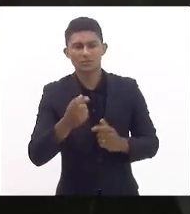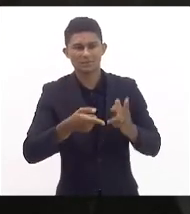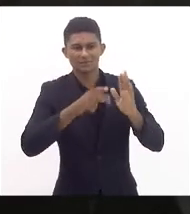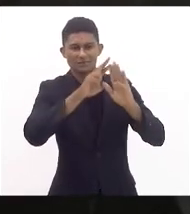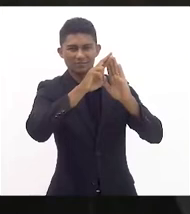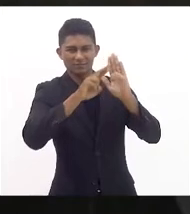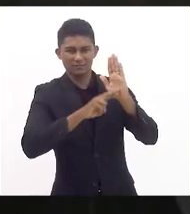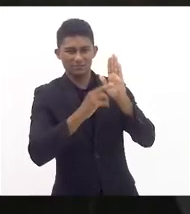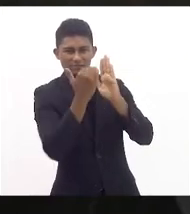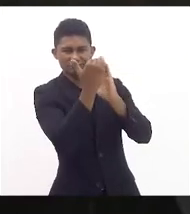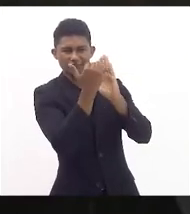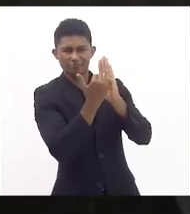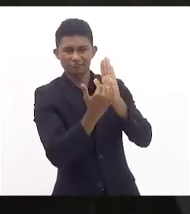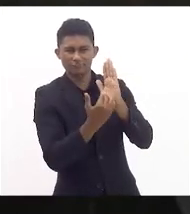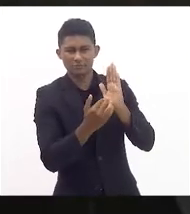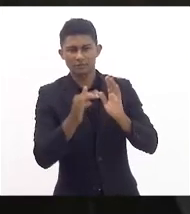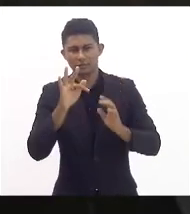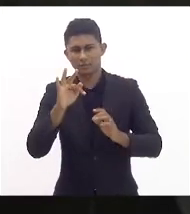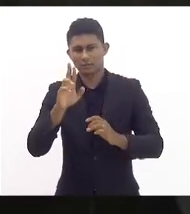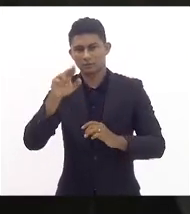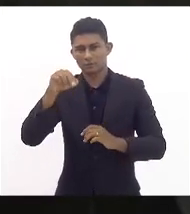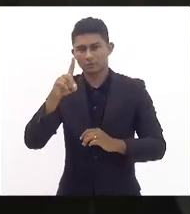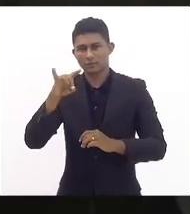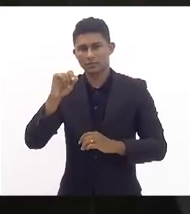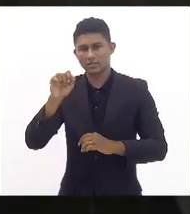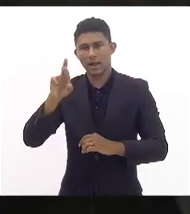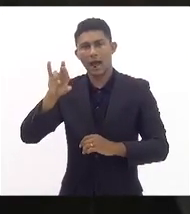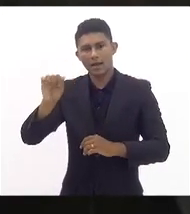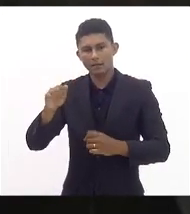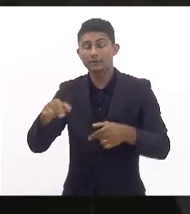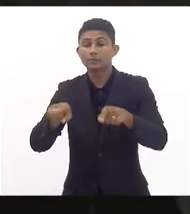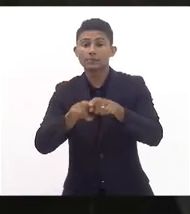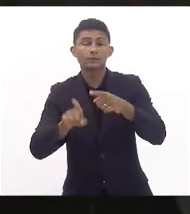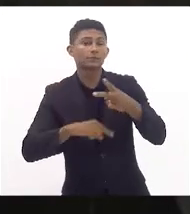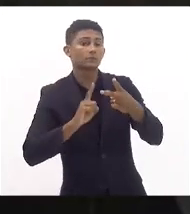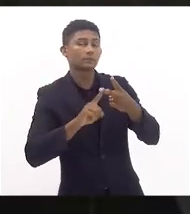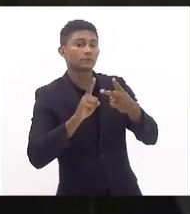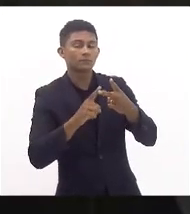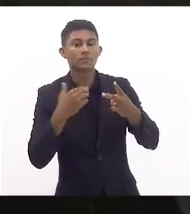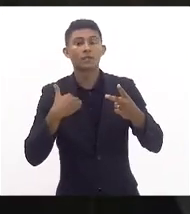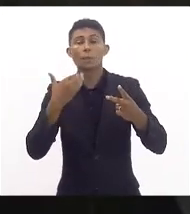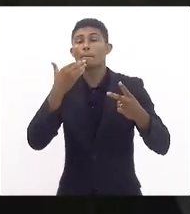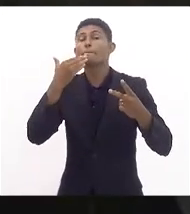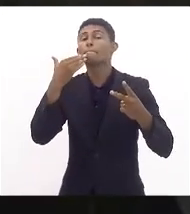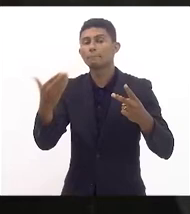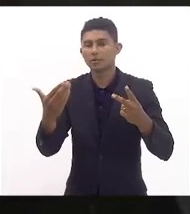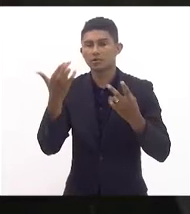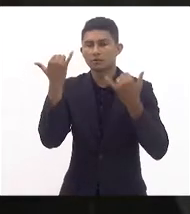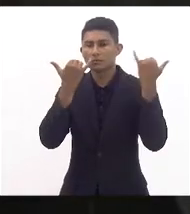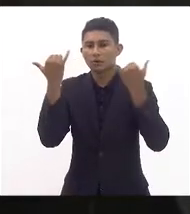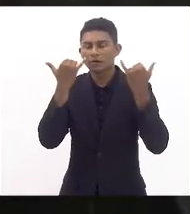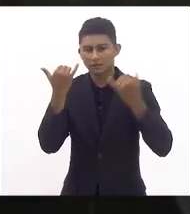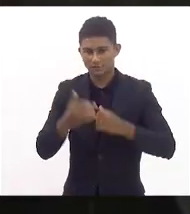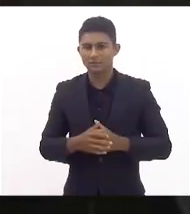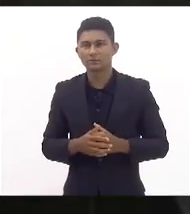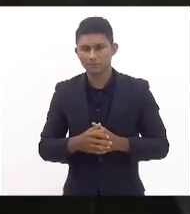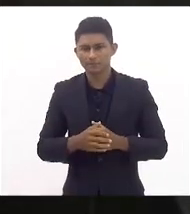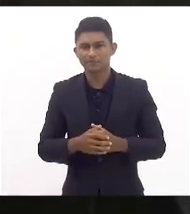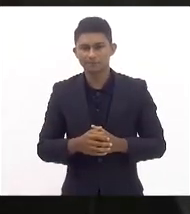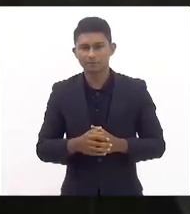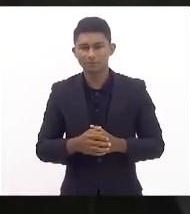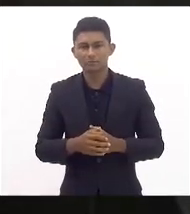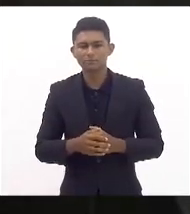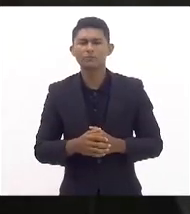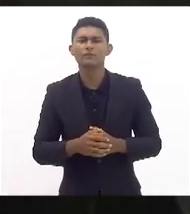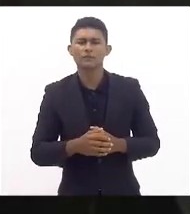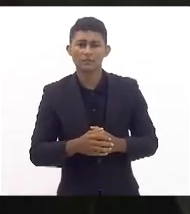fundiária e falar também a respeito de um requerimento de informação que fiz, deputada Eliomar, que é um